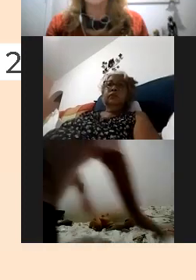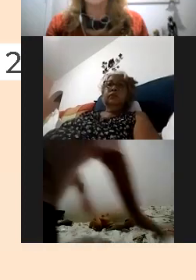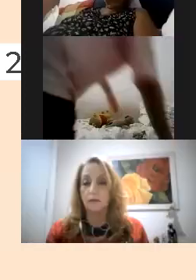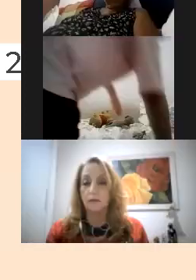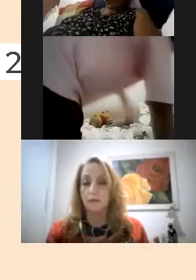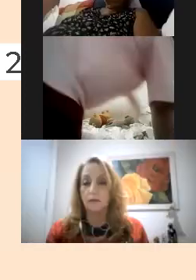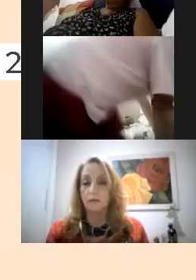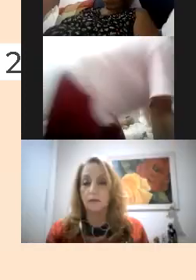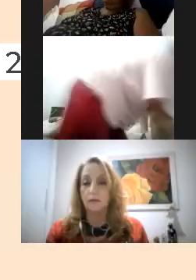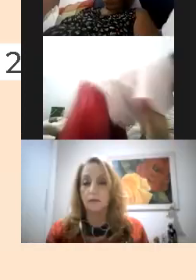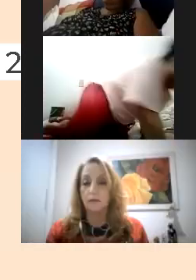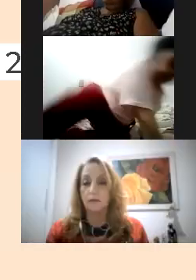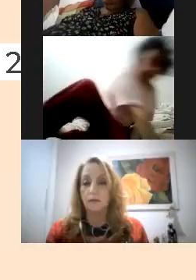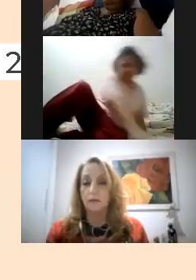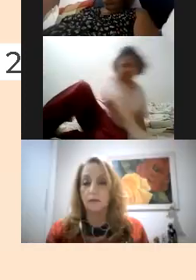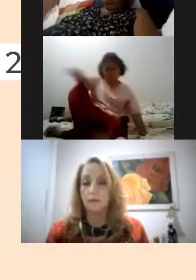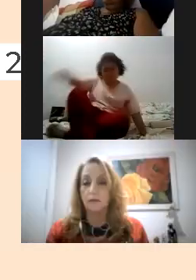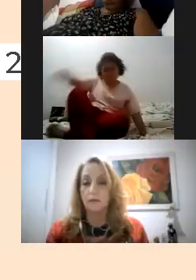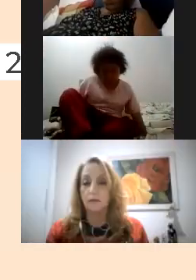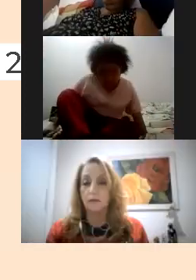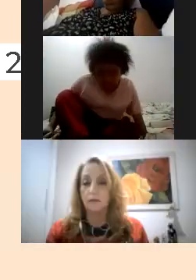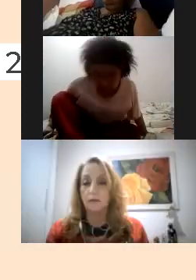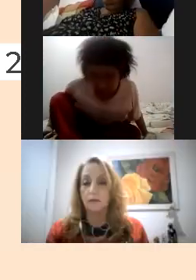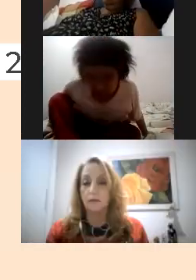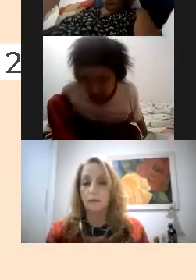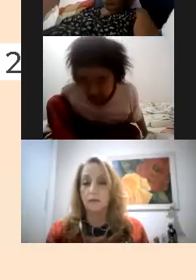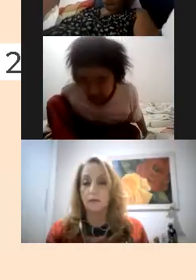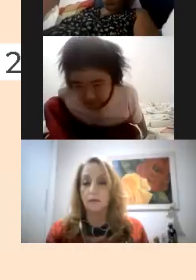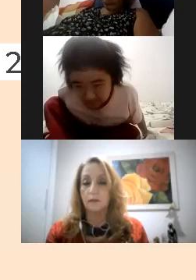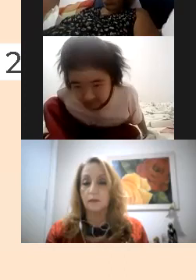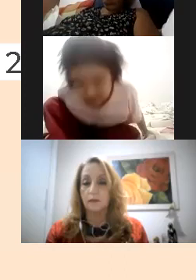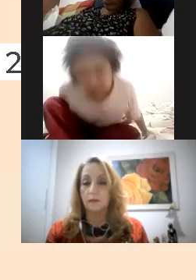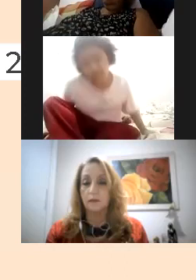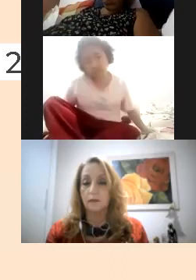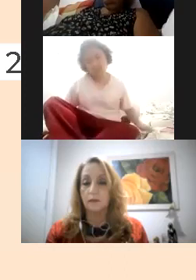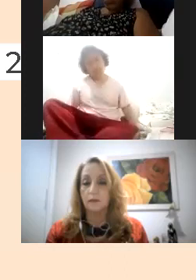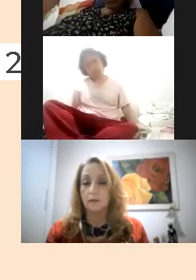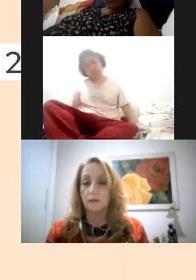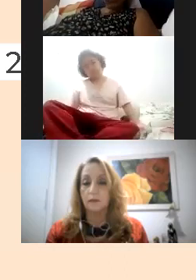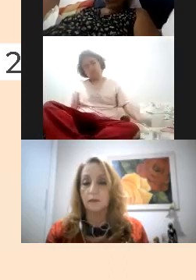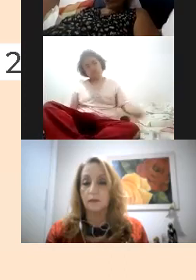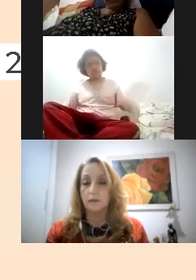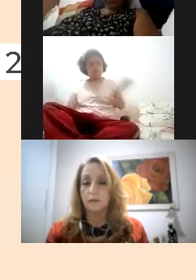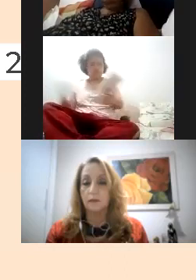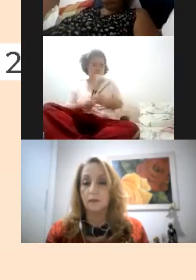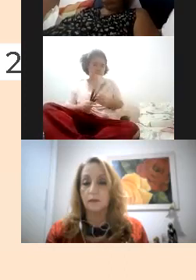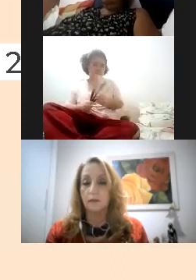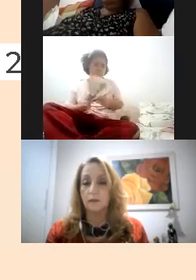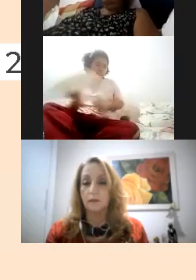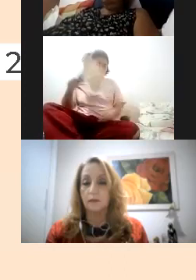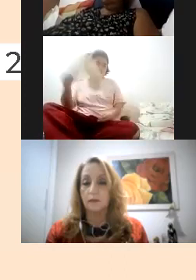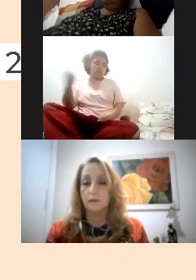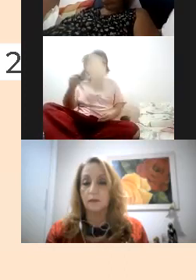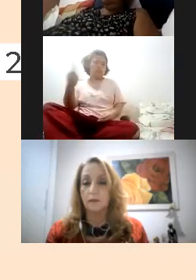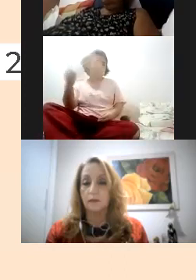prevalência. 1 bilhão de pessoas vivem com alguma deficiência no mundo. Isso dados de 2011, esses dados